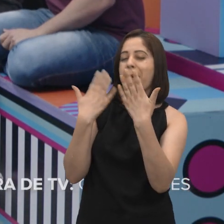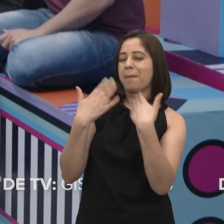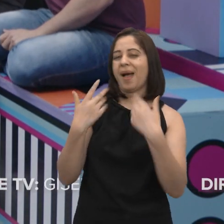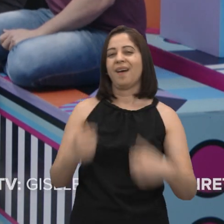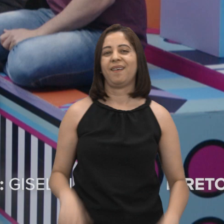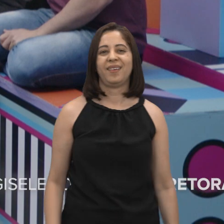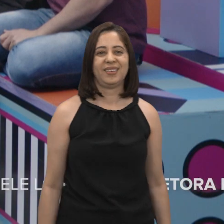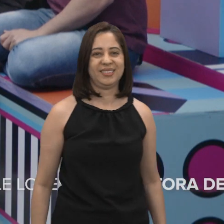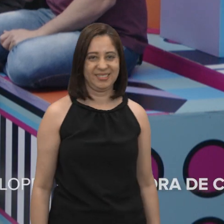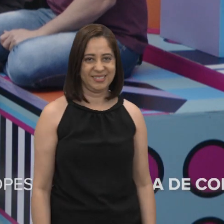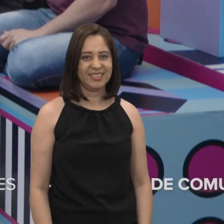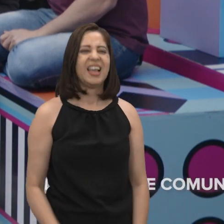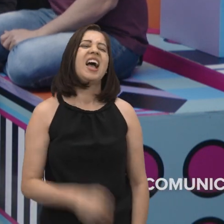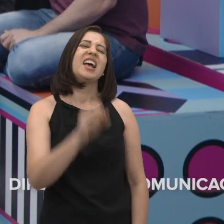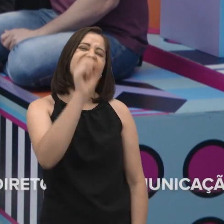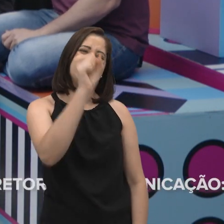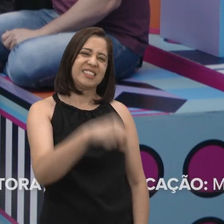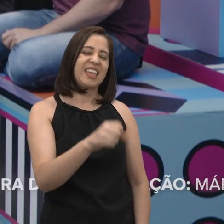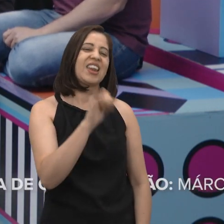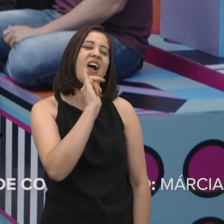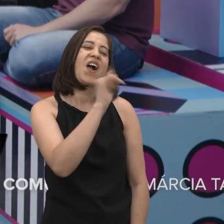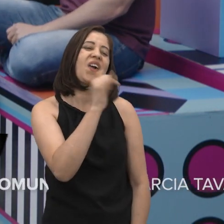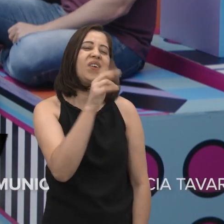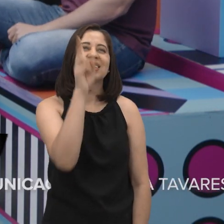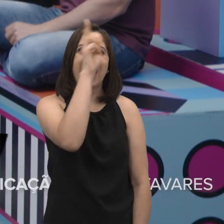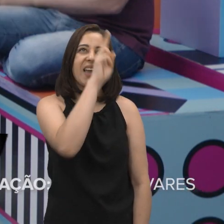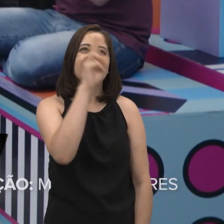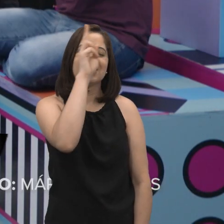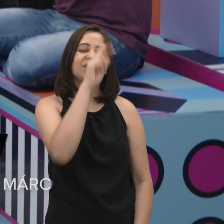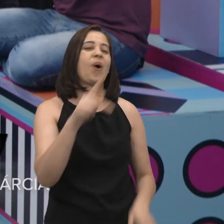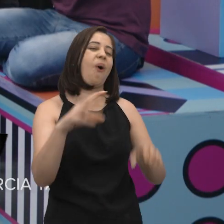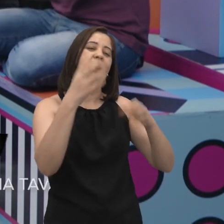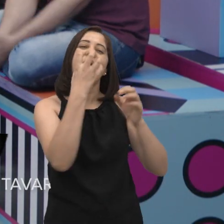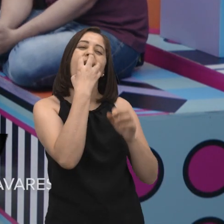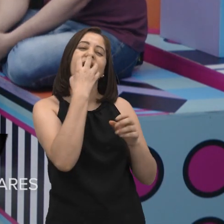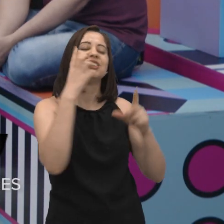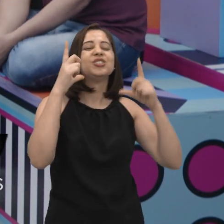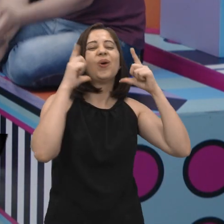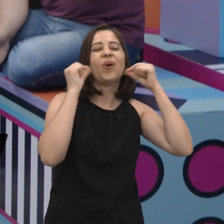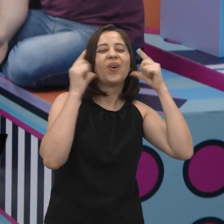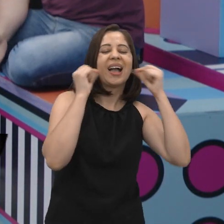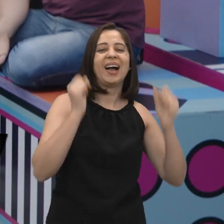bicho. Com certeza. A gente vai contar a história do pet. É assunto que a gente gosta, vai que vai.